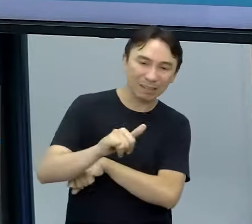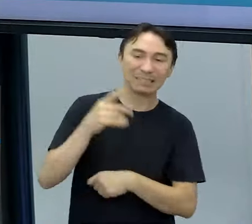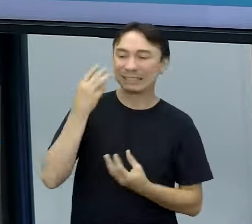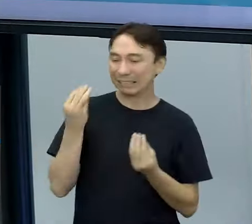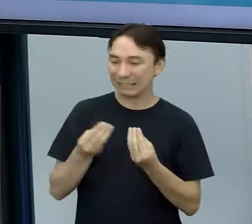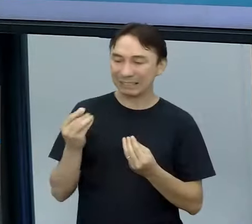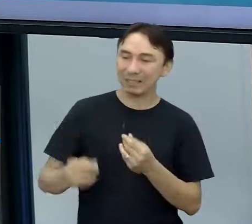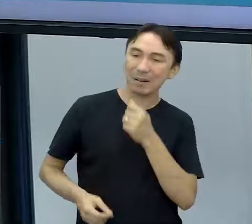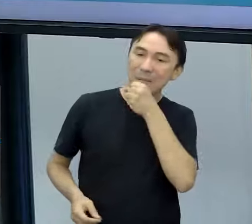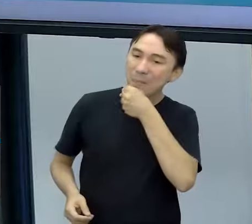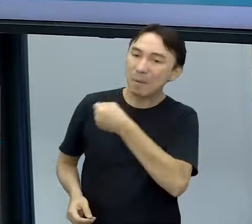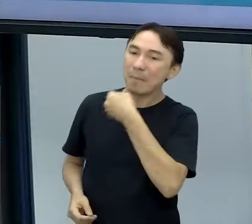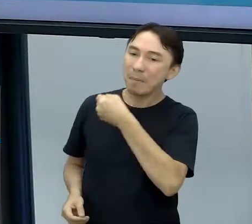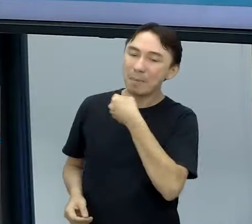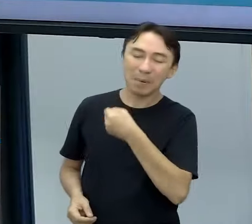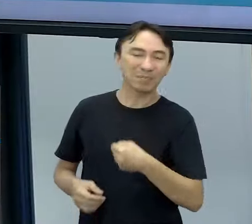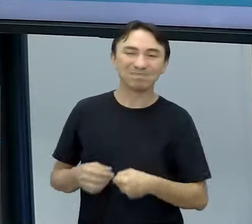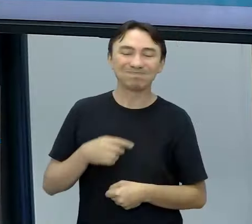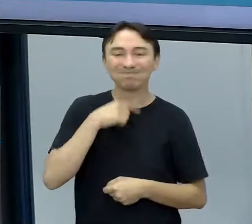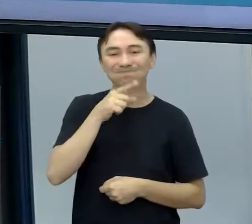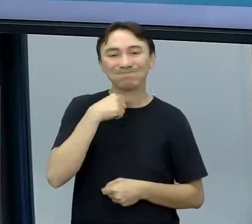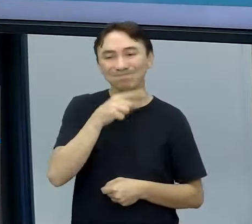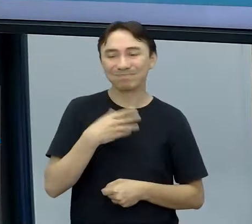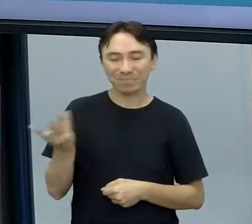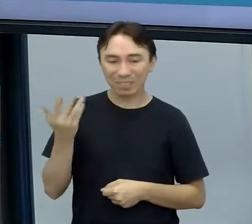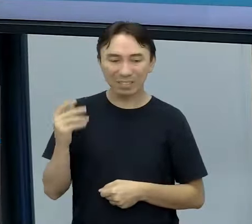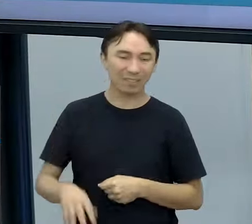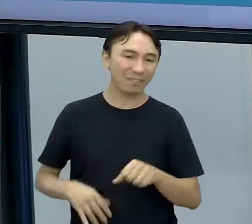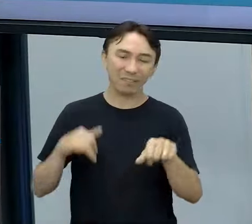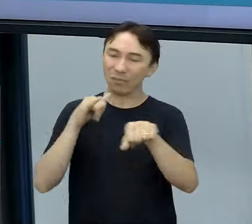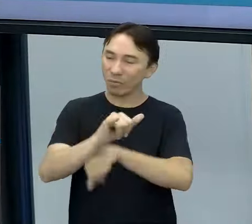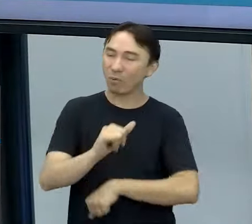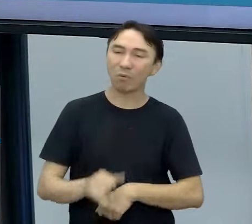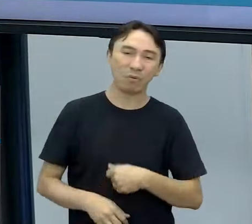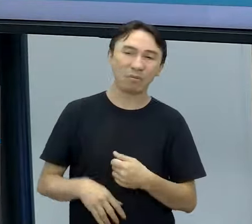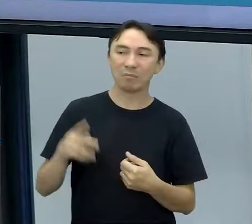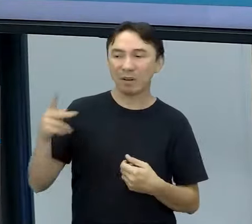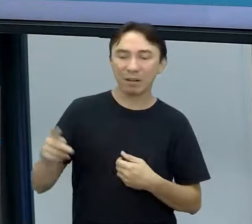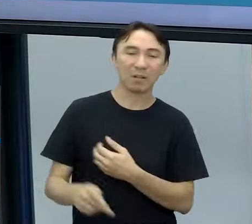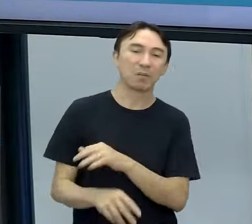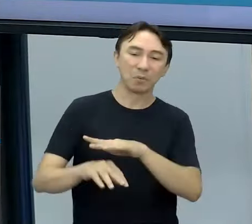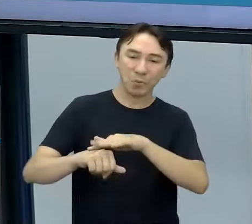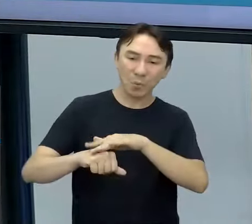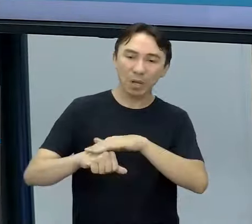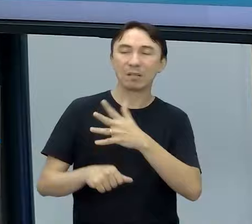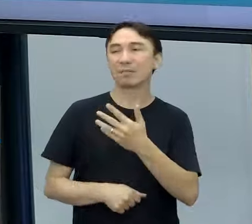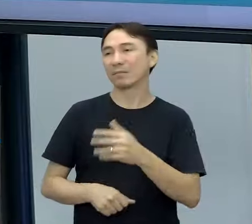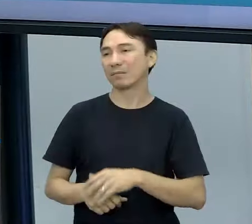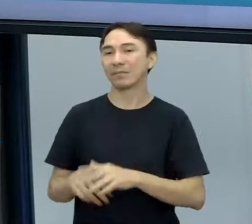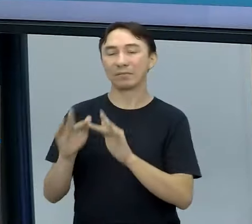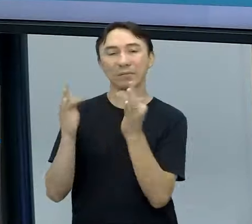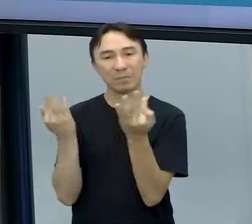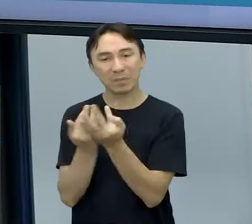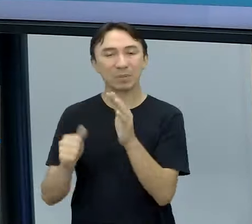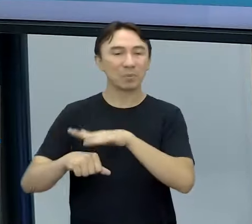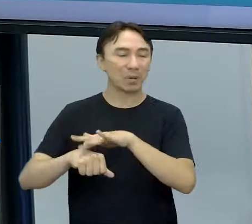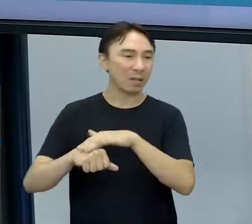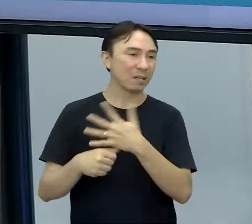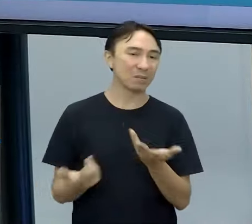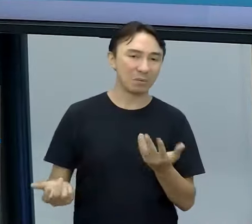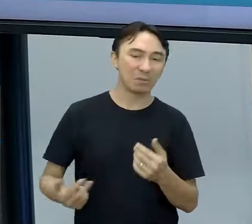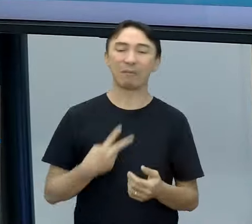questionário. Você não consegue encontrar essa pessoa porque ela faltou, porque ela ficou doente, ou porque a mãe dela ficou doente, ou porque ela teve um compromisso, ou porque ela já tinha combinado que não